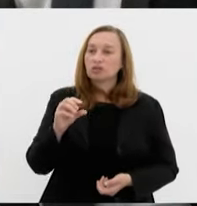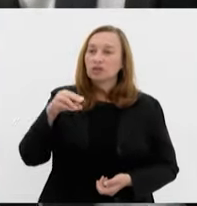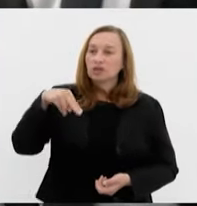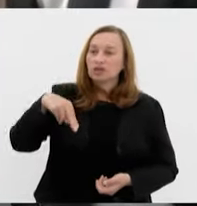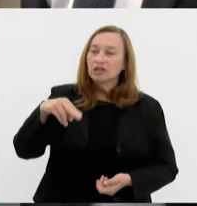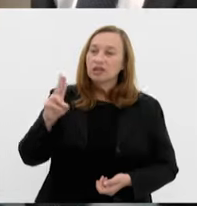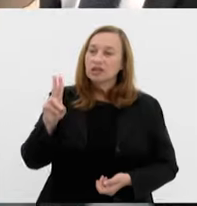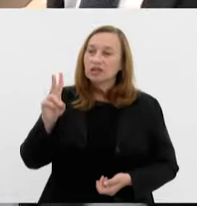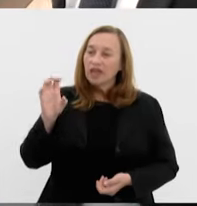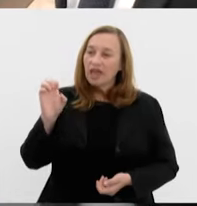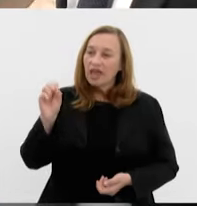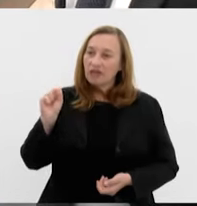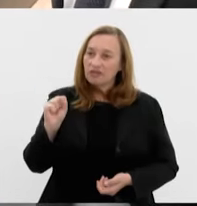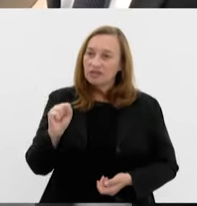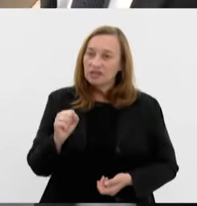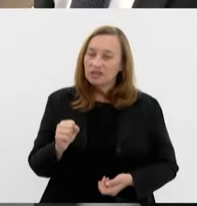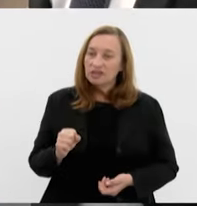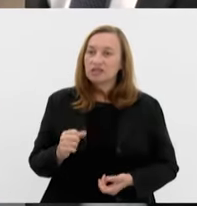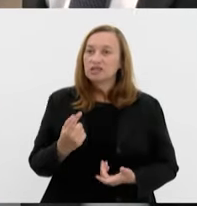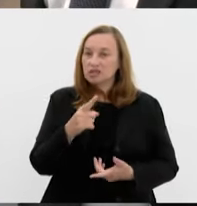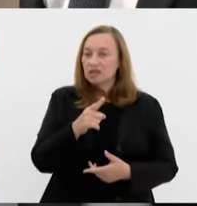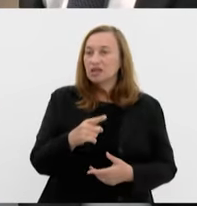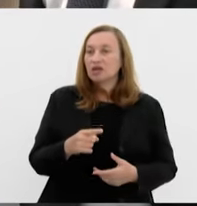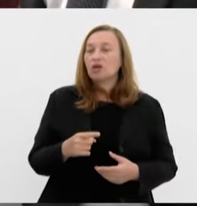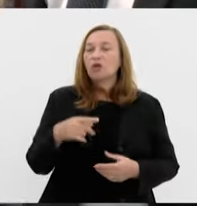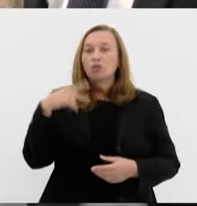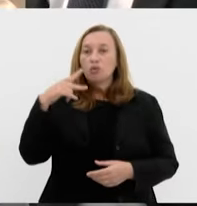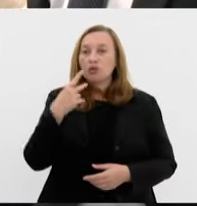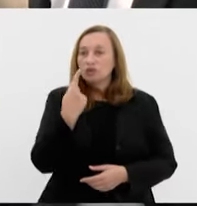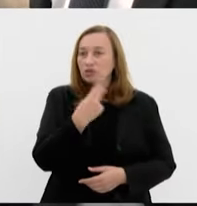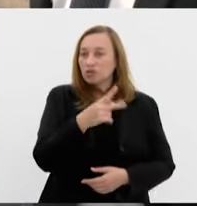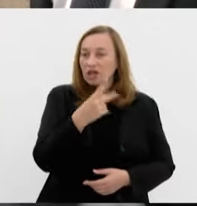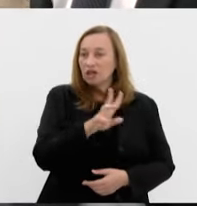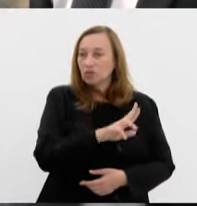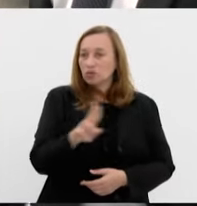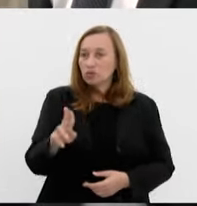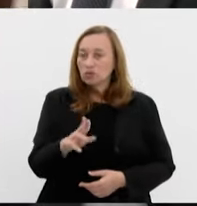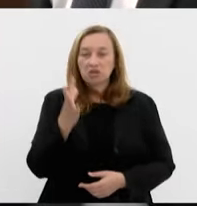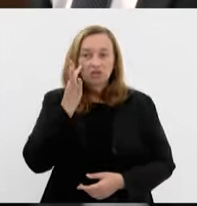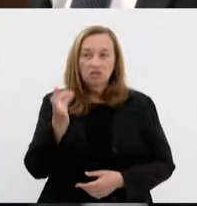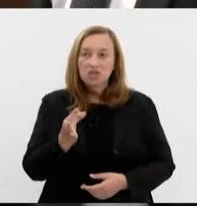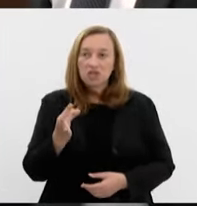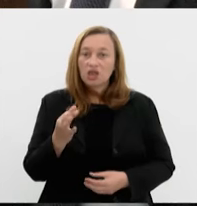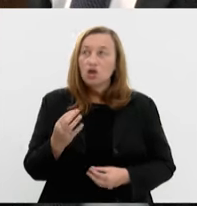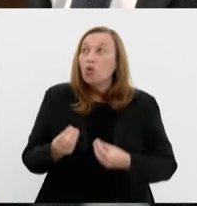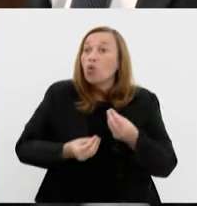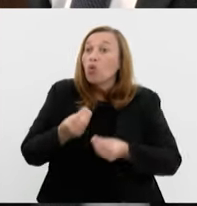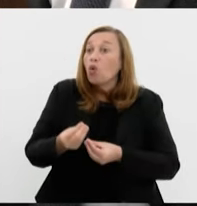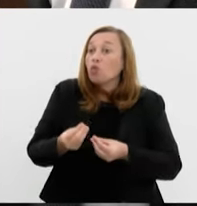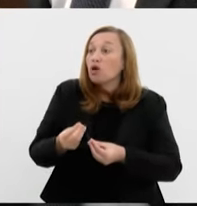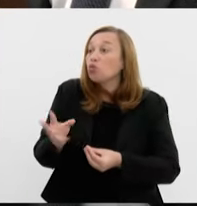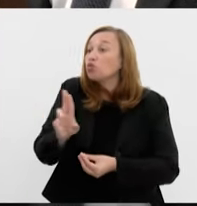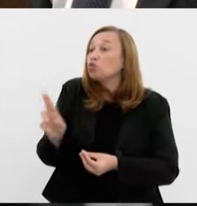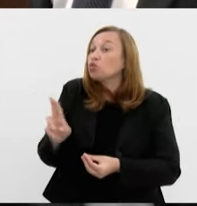nome político dele nome que ele disputa nas urnas eu não sei como é o vugo Como é o nome dele no mundo do crime então V chamar de